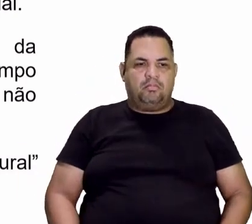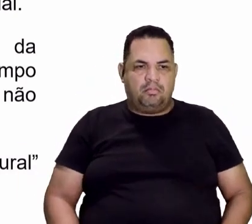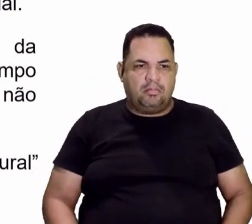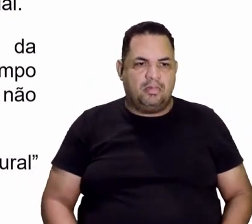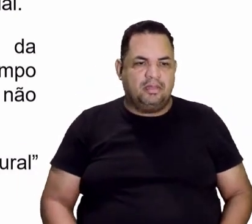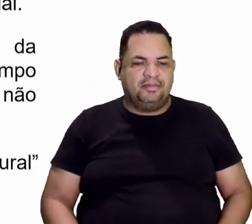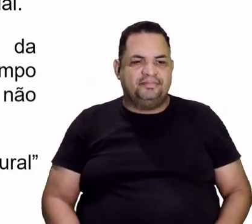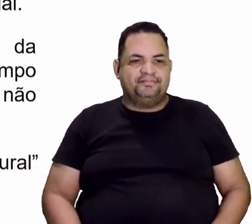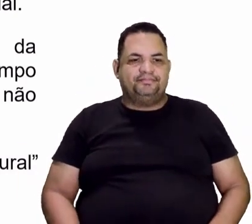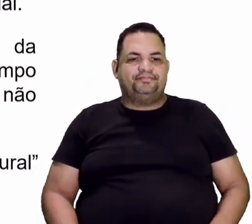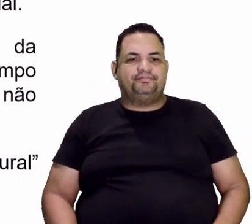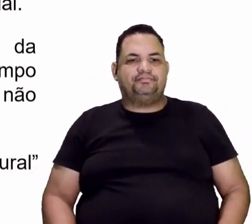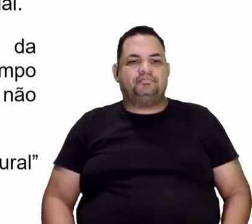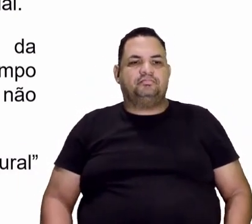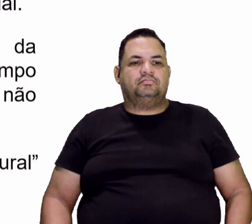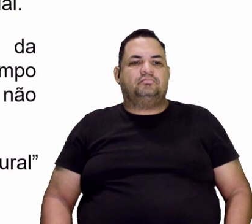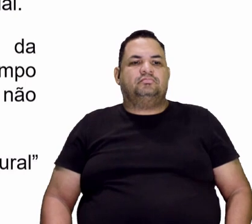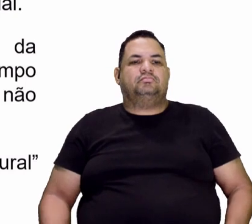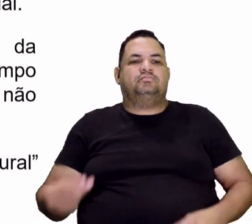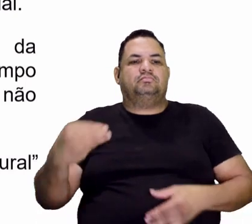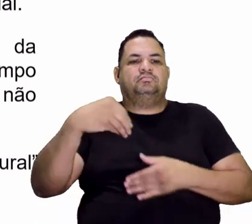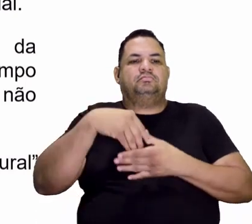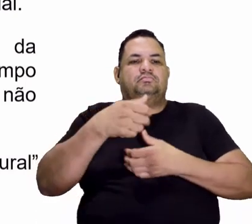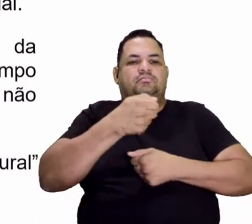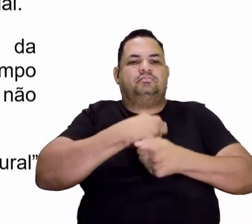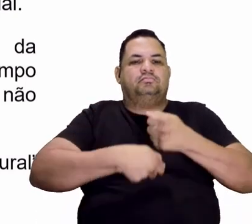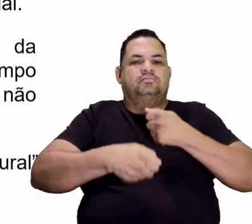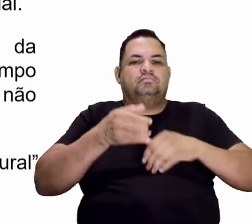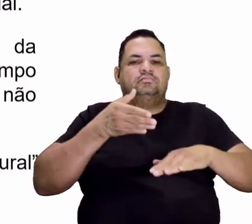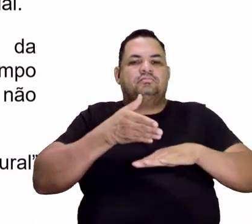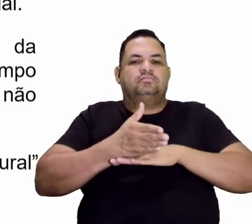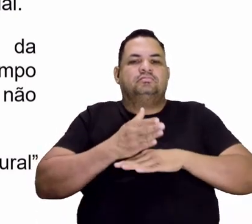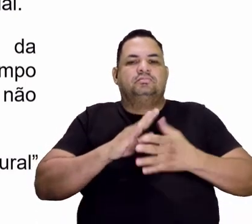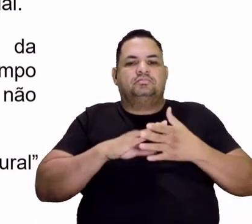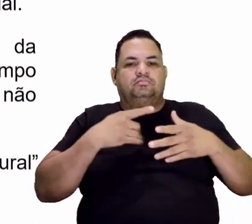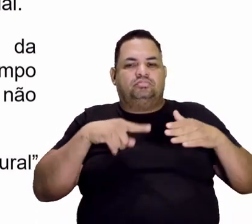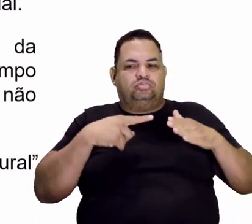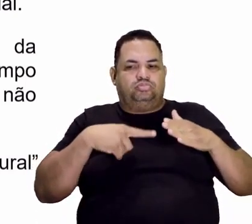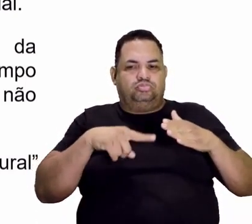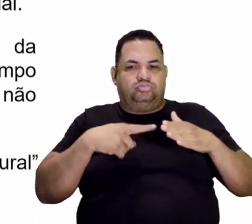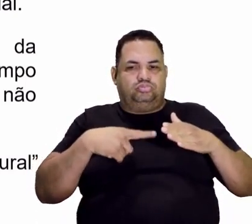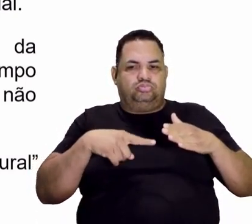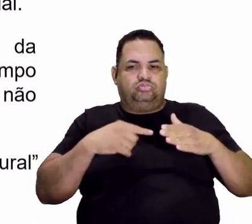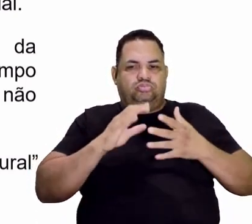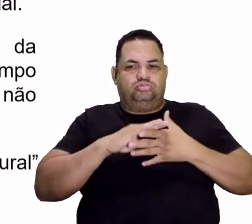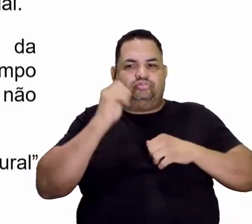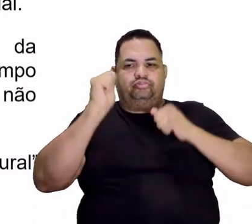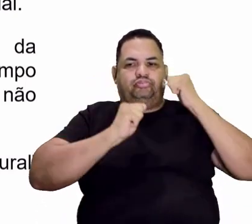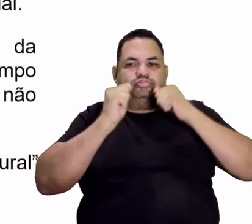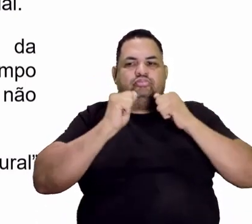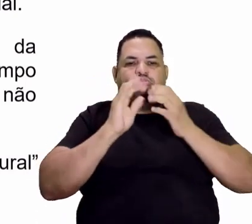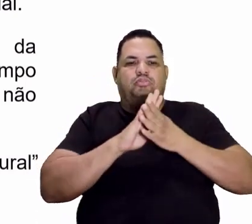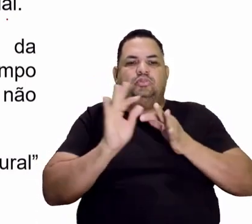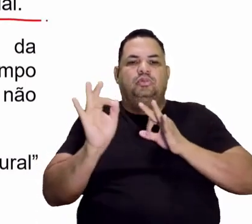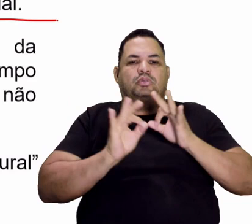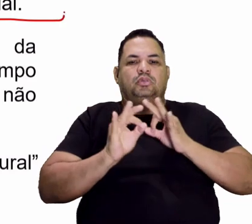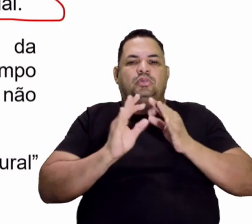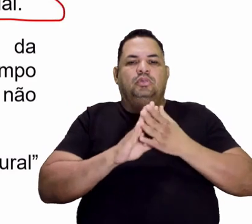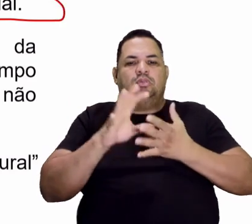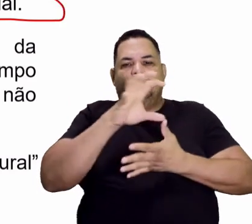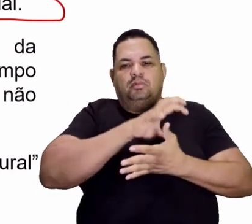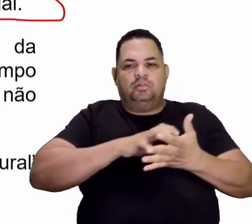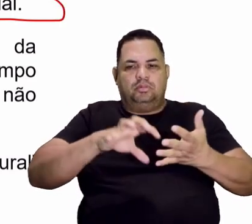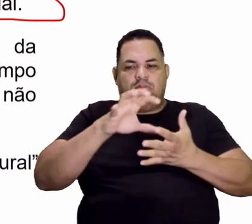privada. No âmbito da economia, com a entrada da máquina a vapor nas fábricas, conduziu o processo que foi conhecido